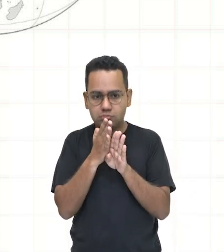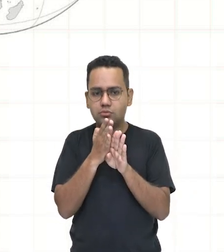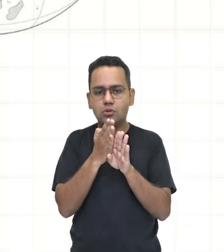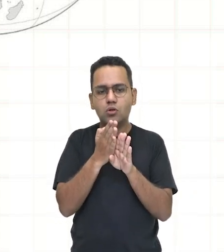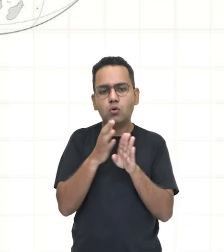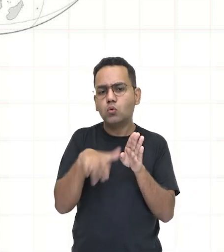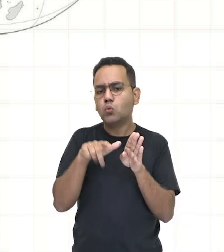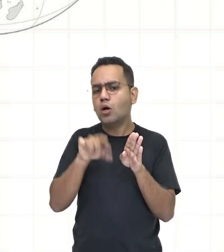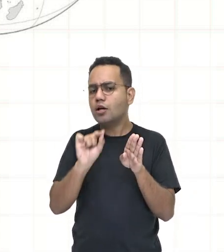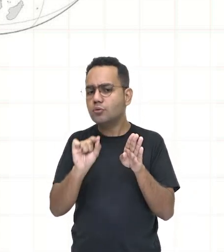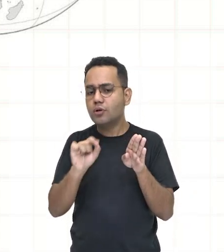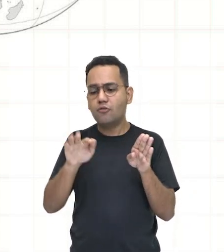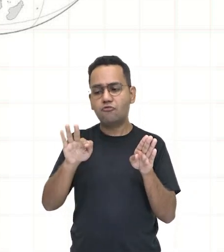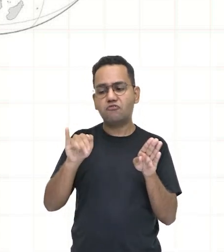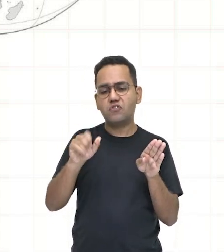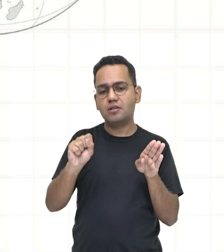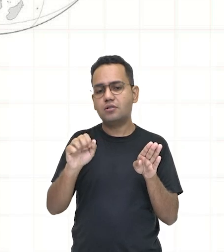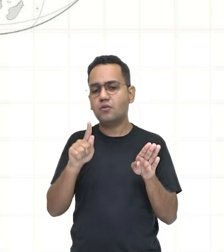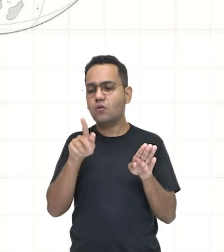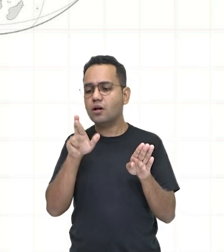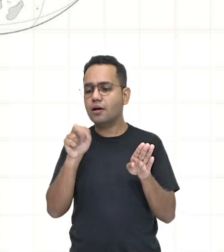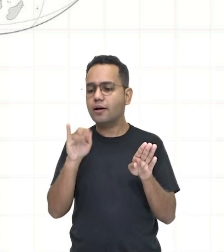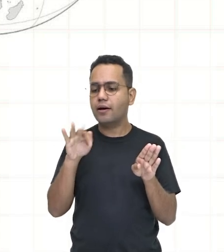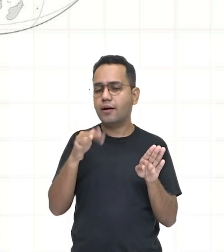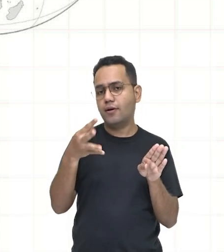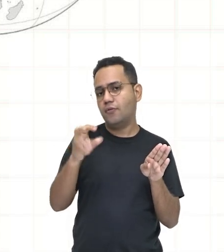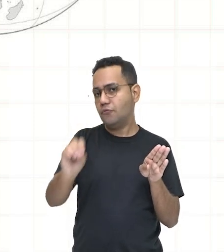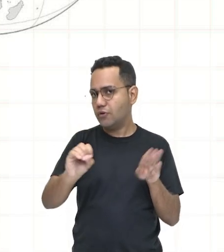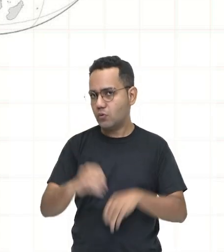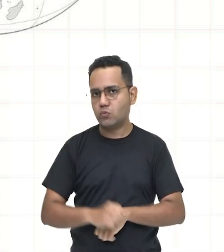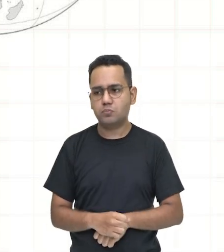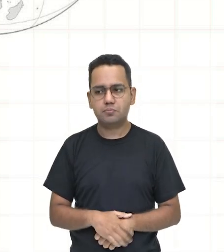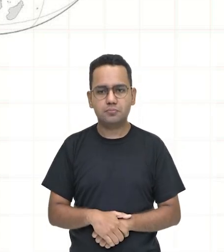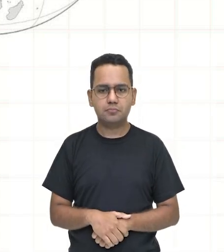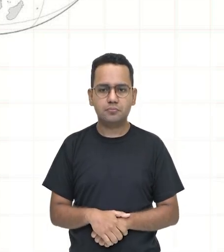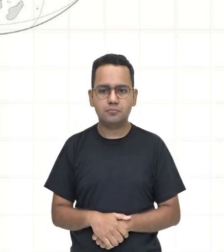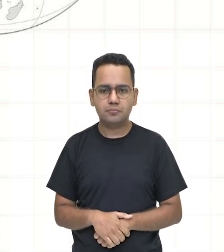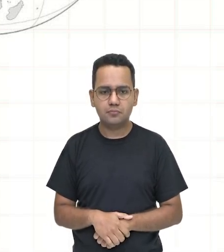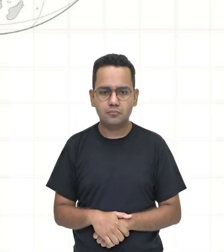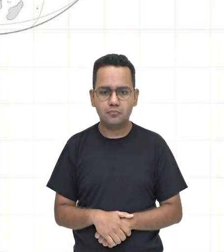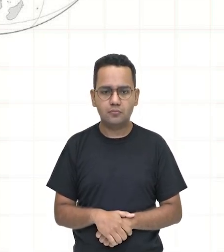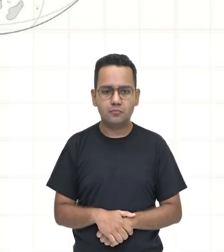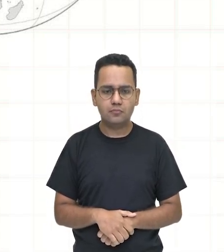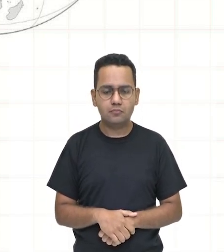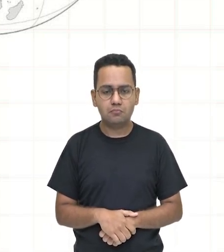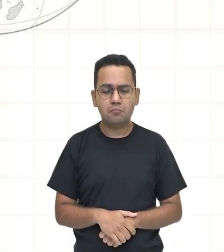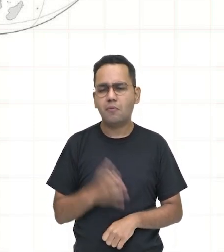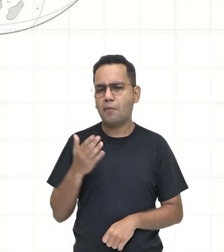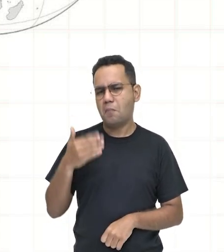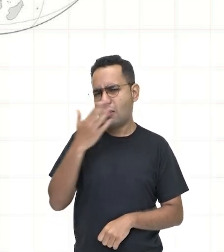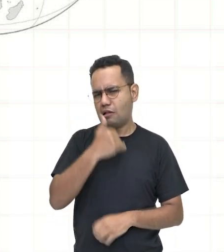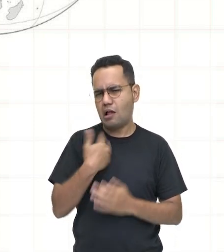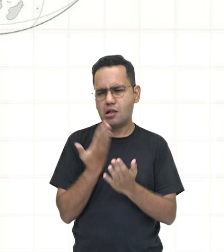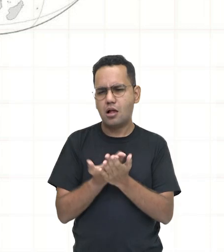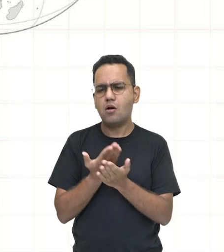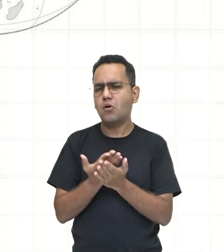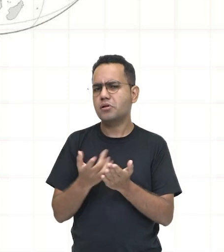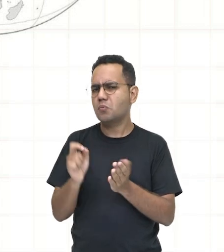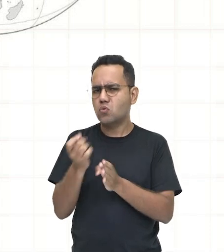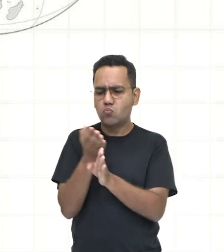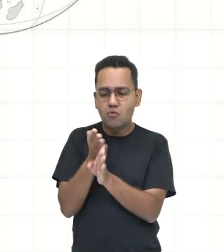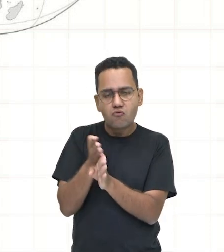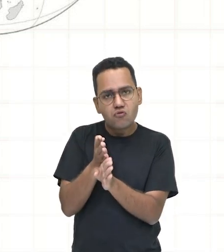dos fisiográficos. Então vejam só, antes a gente estava falando numa outra aula sobre uma